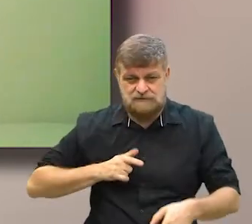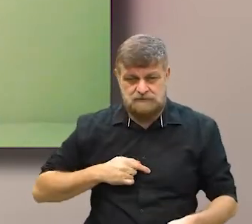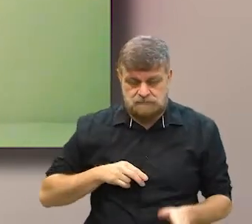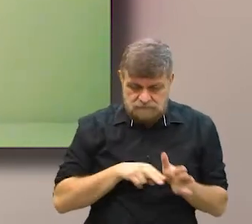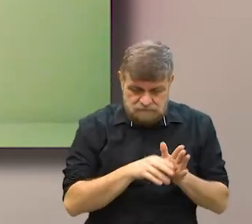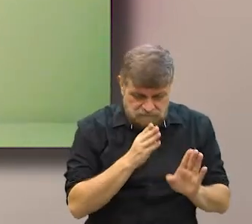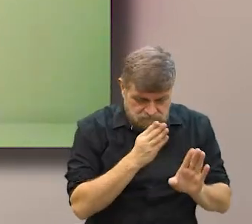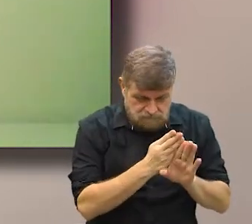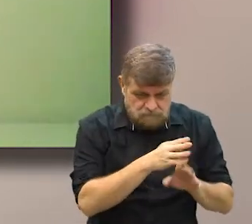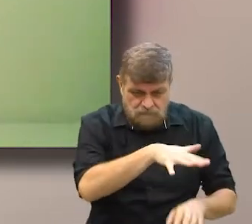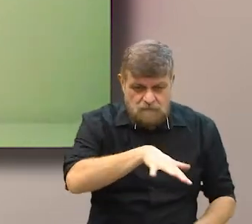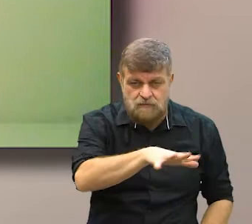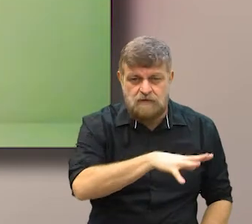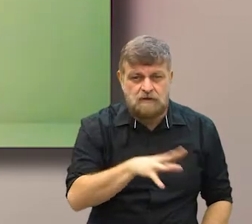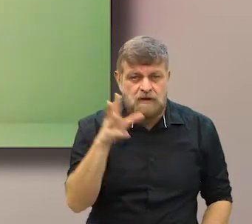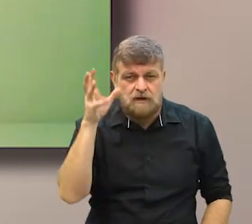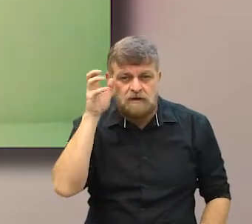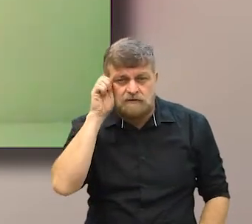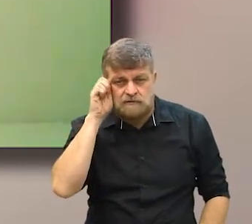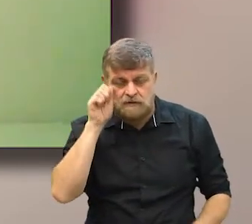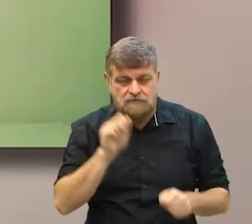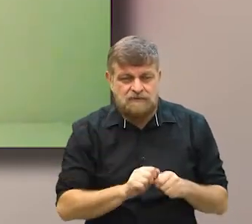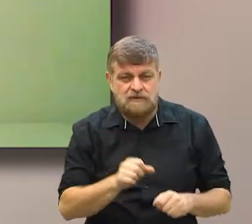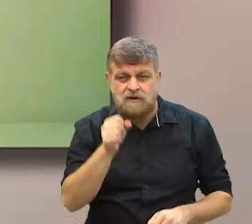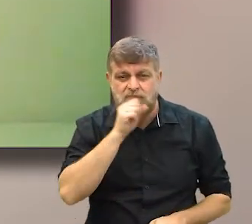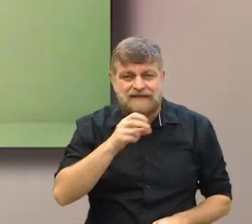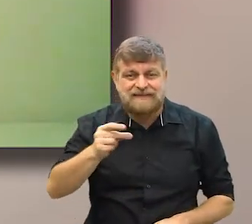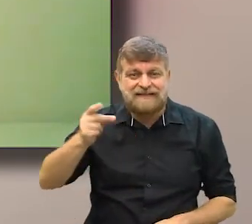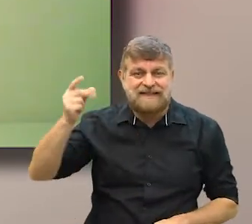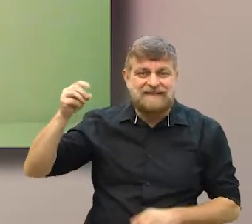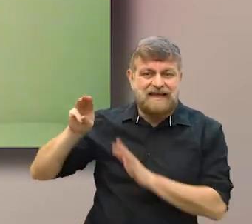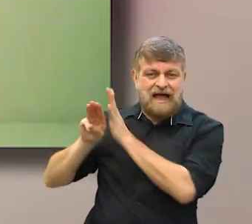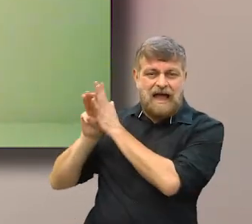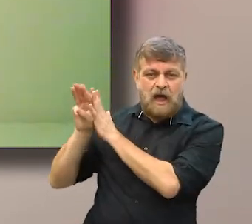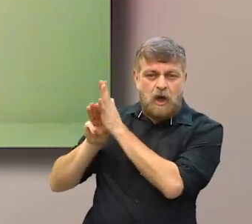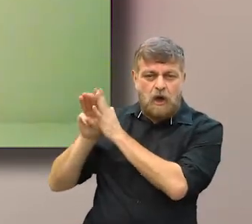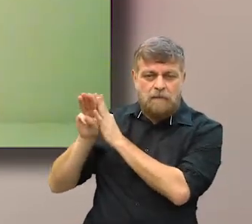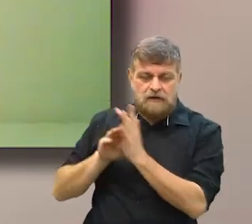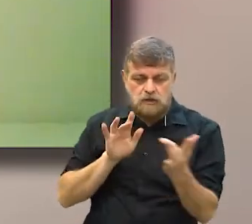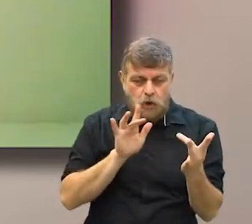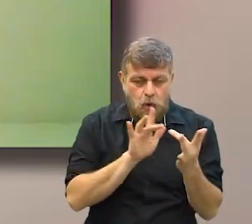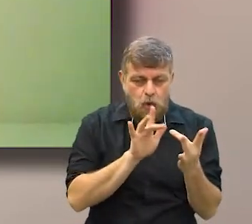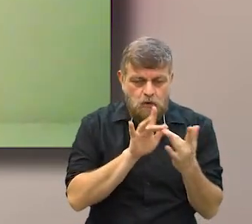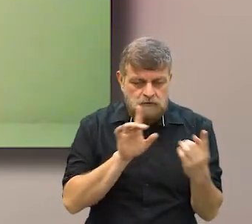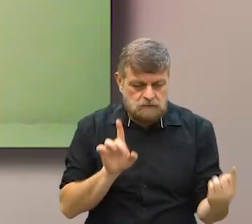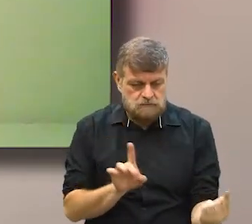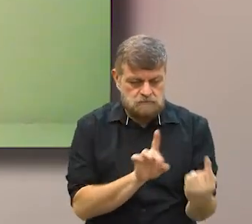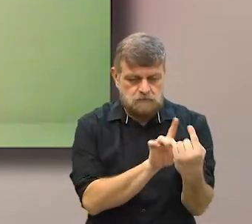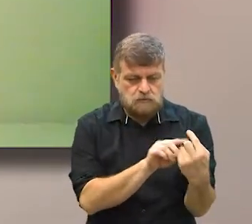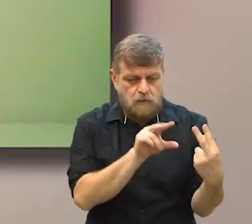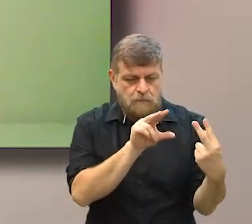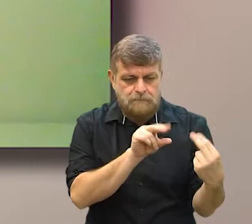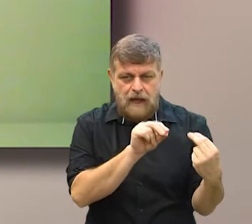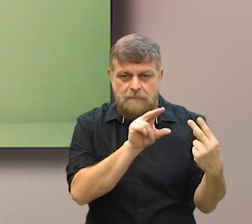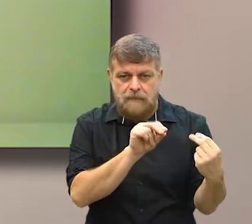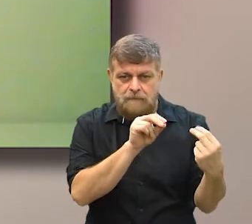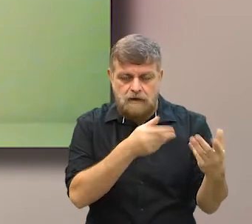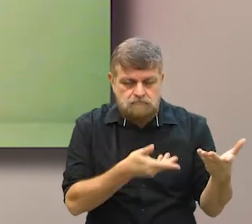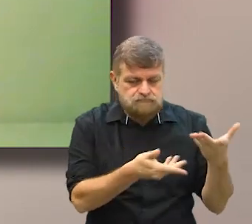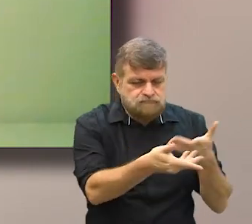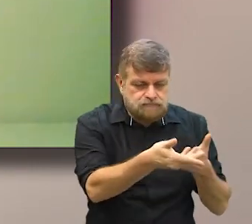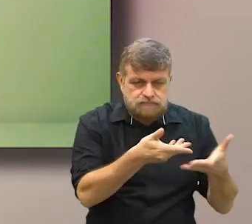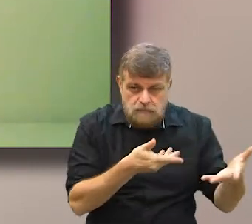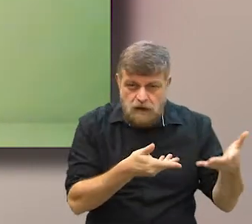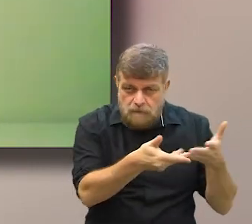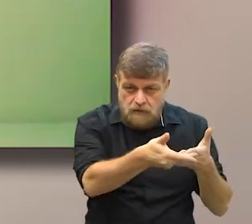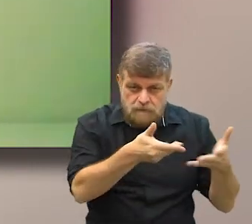dos diagnósticos dentro da medicina do sono é feito da maneira mais antiga que se possa imaginar, no contato direto do paciente